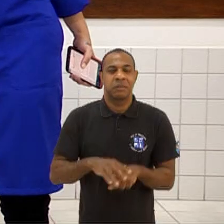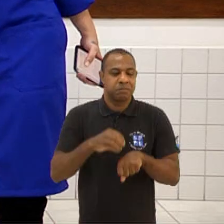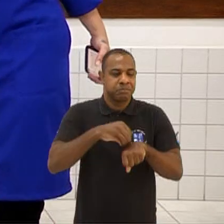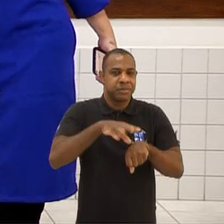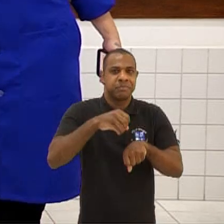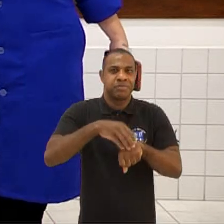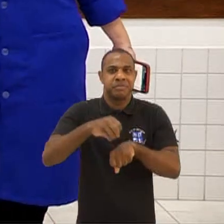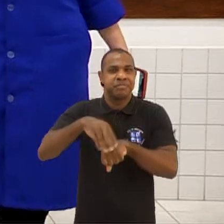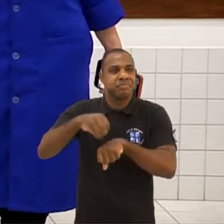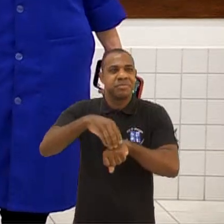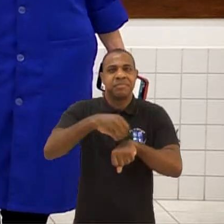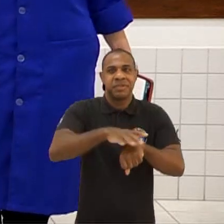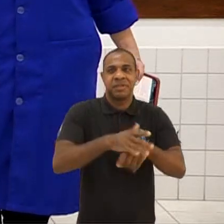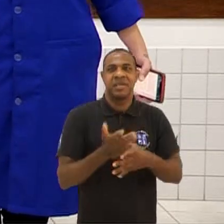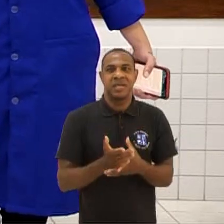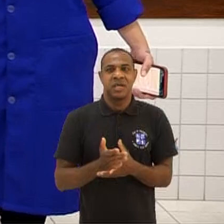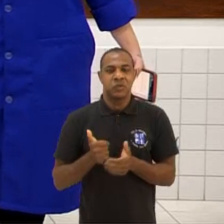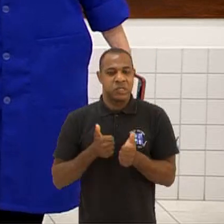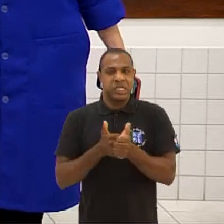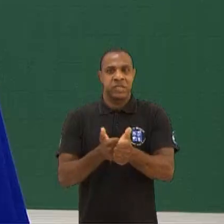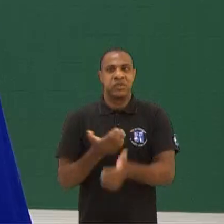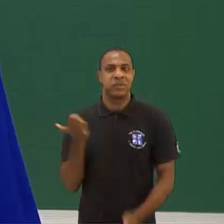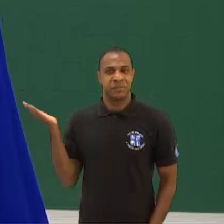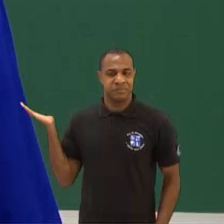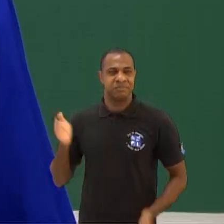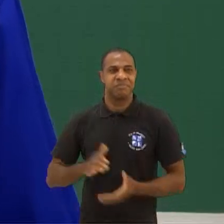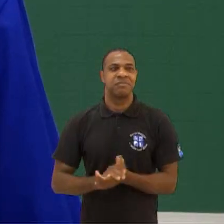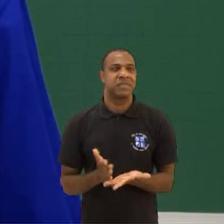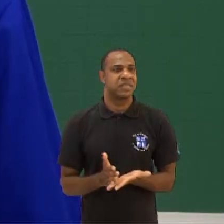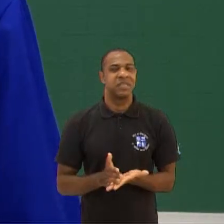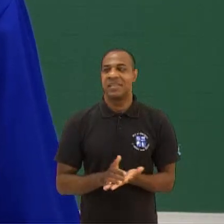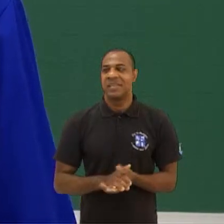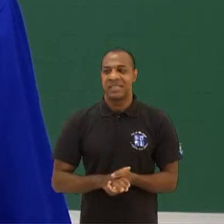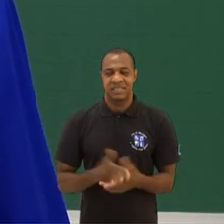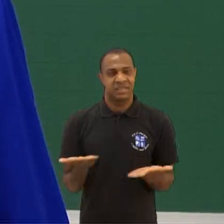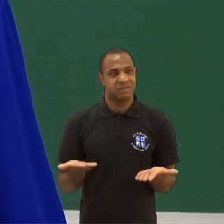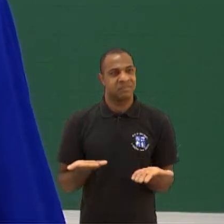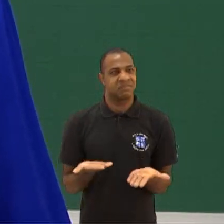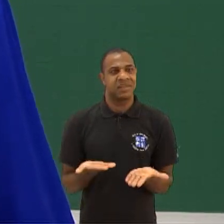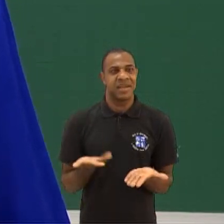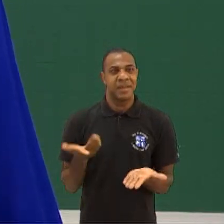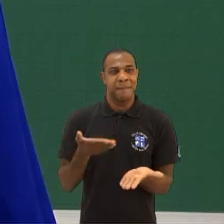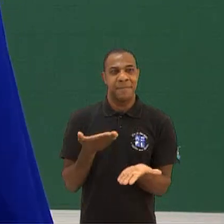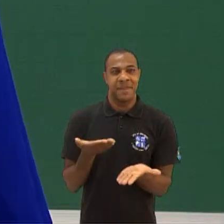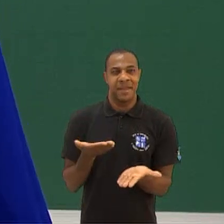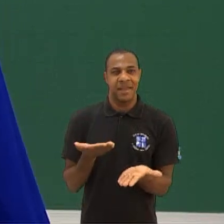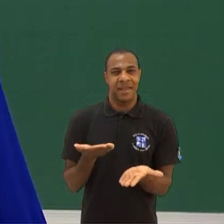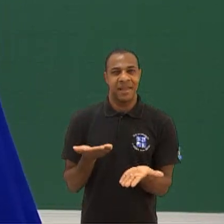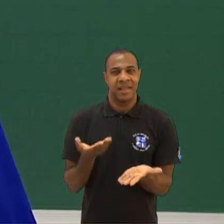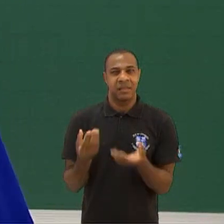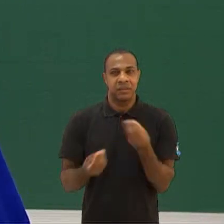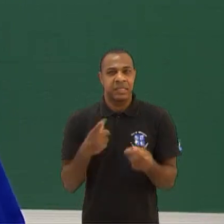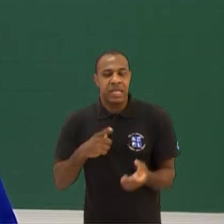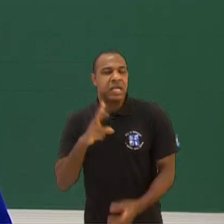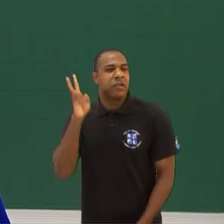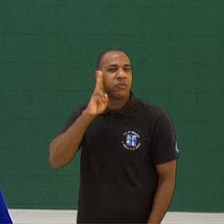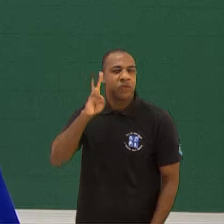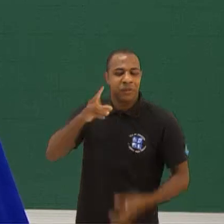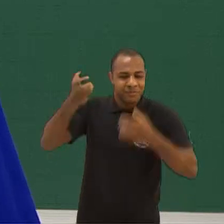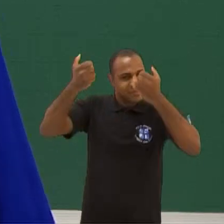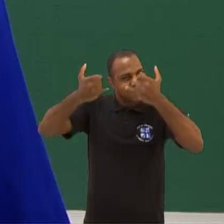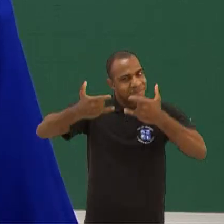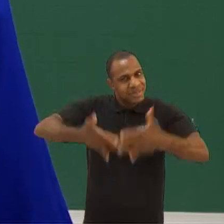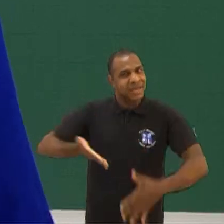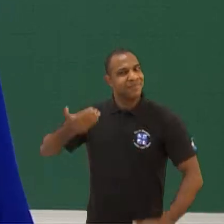por acaso ele tenha feito alguma publicação, essa se perdeu ao longo do tempo, tá? Vocês sabem que existem fatos históricos, que